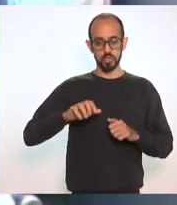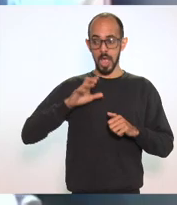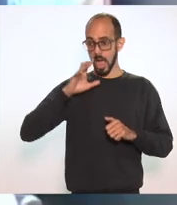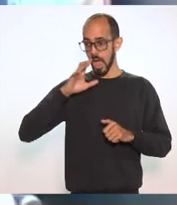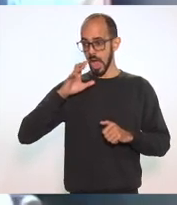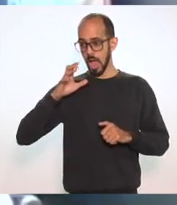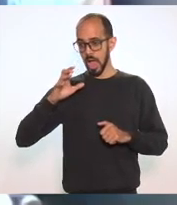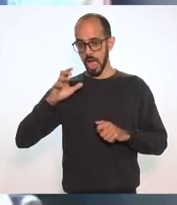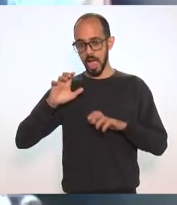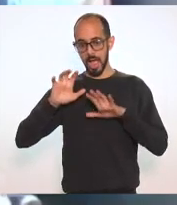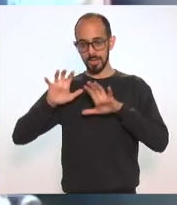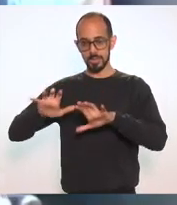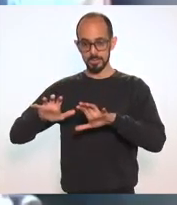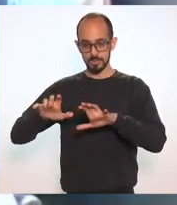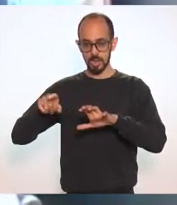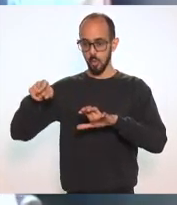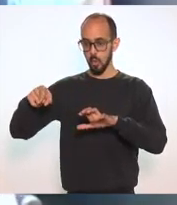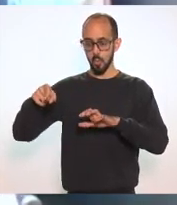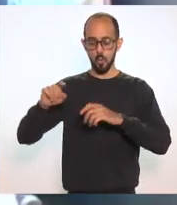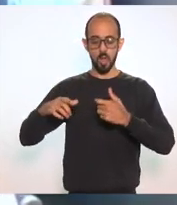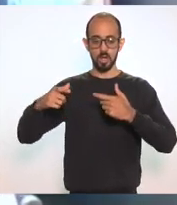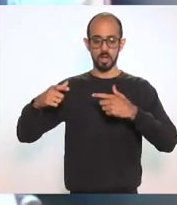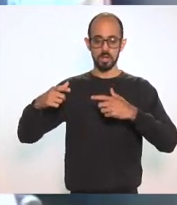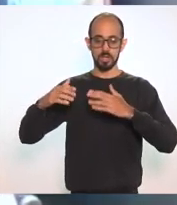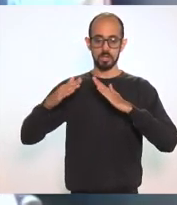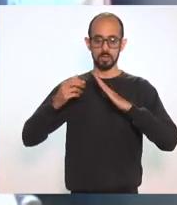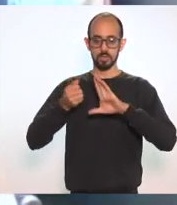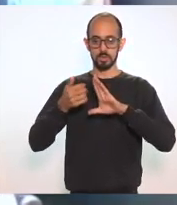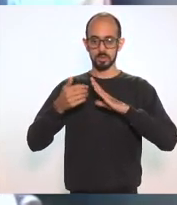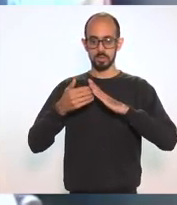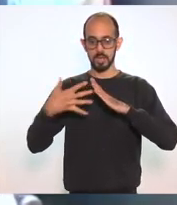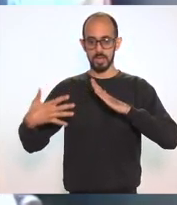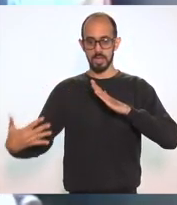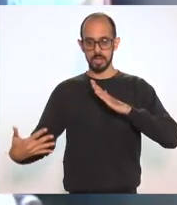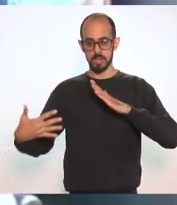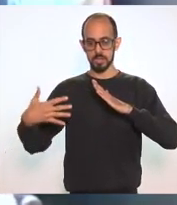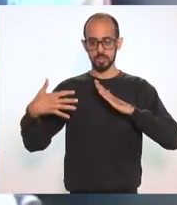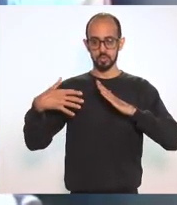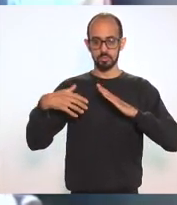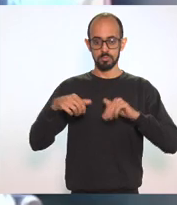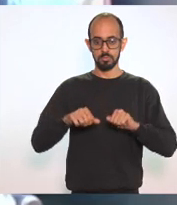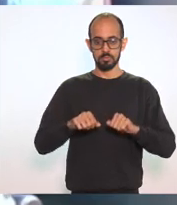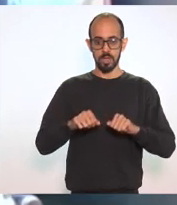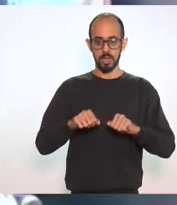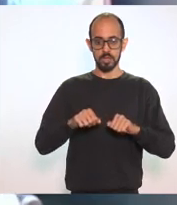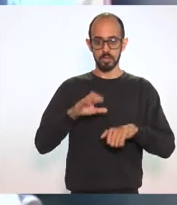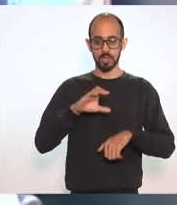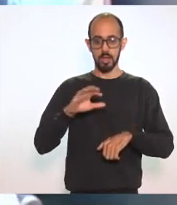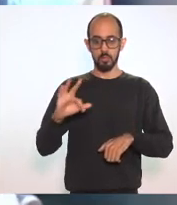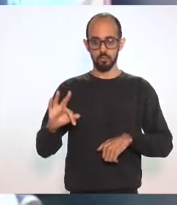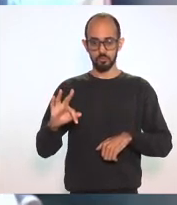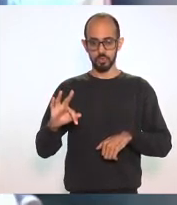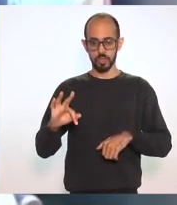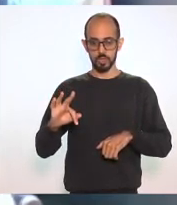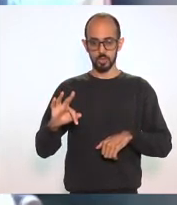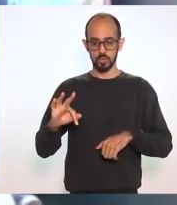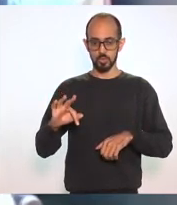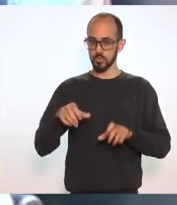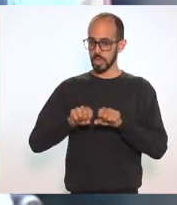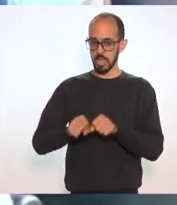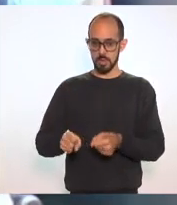Né? Uma delas foi aqui, terreiro de Umbanda atacado em Unamar, Cabo Frio. Um caso